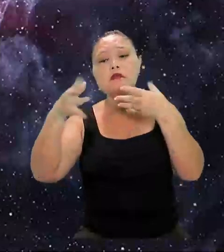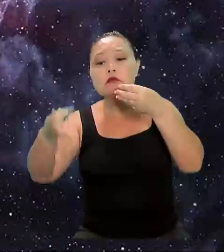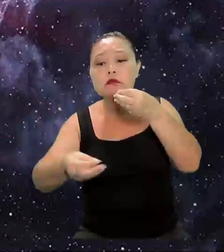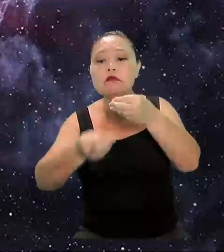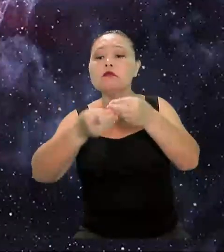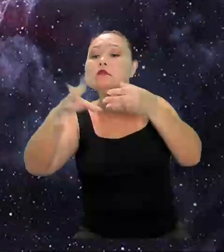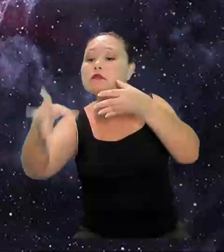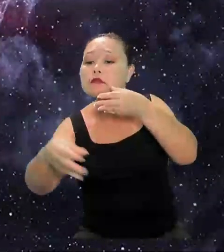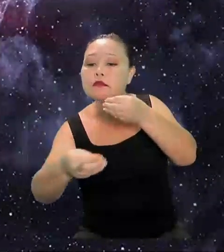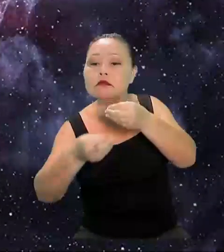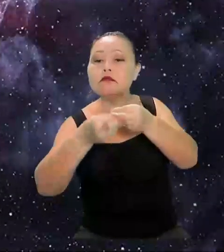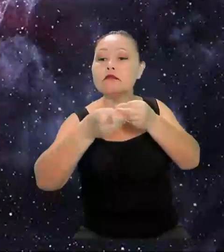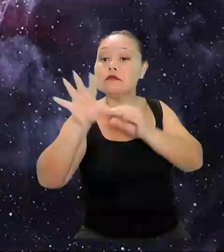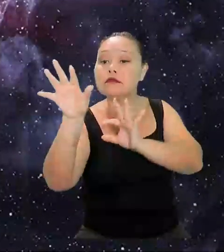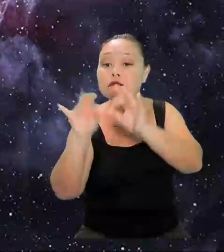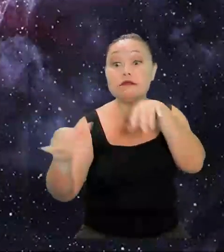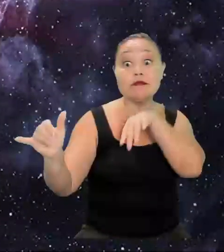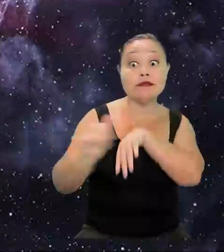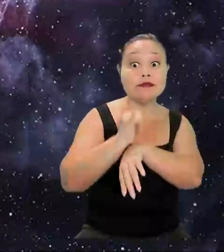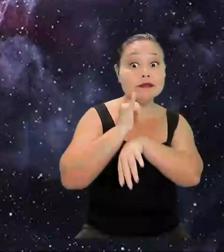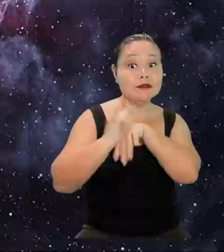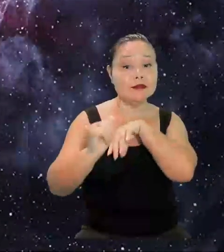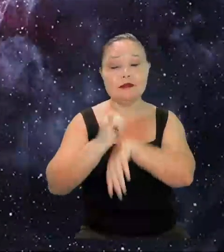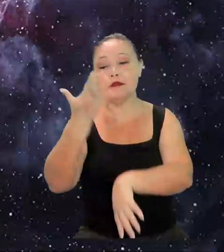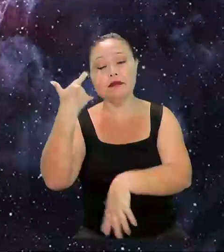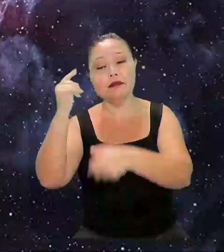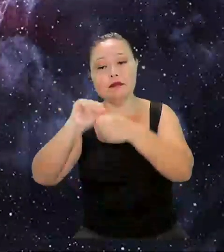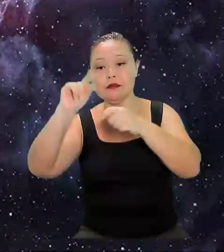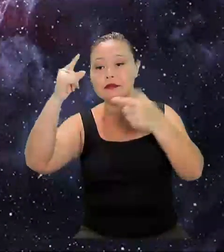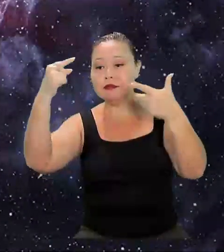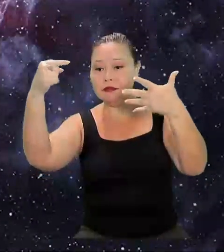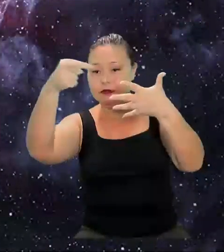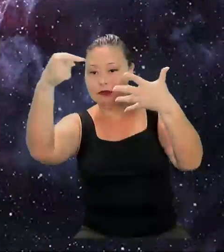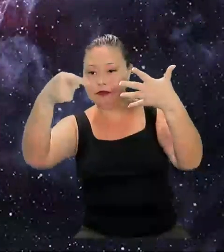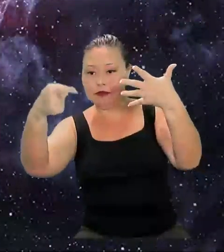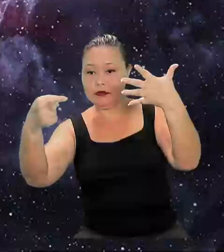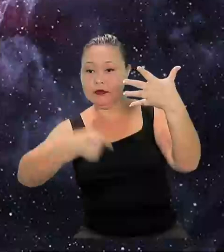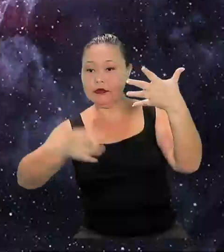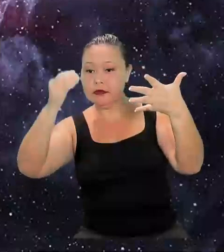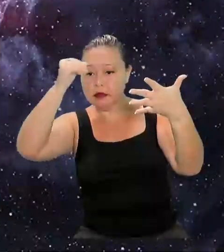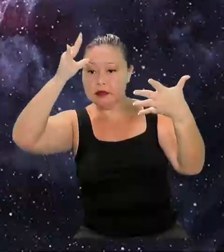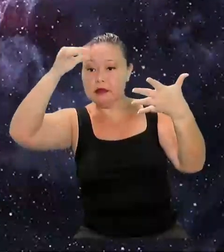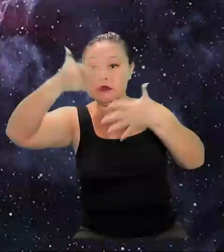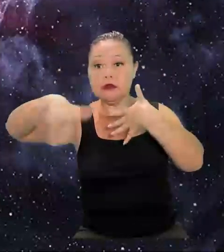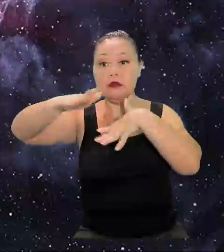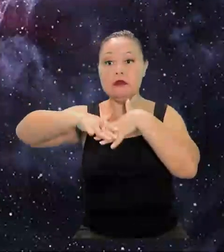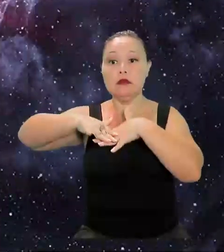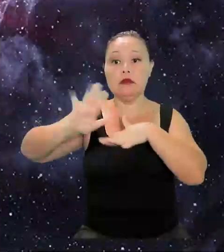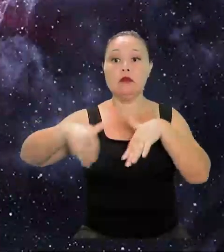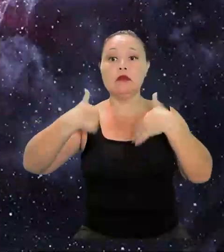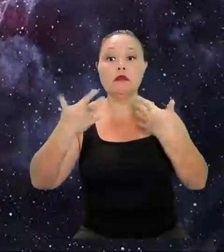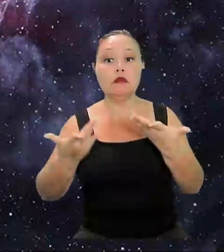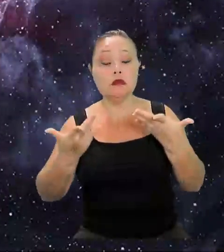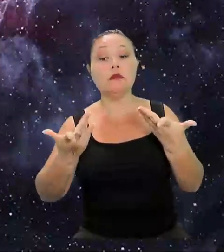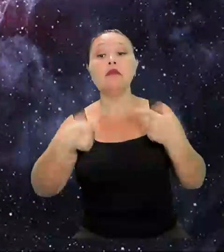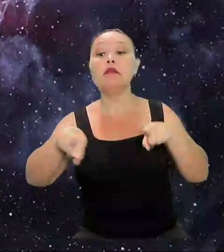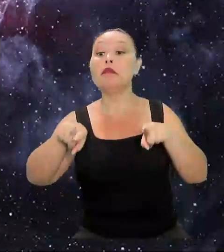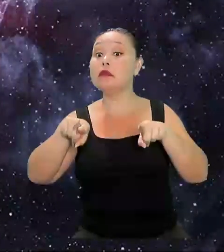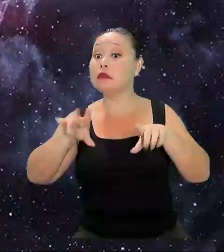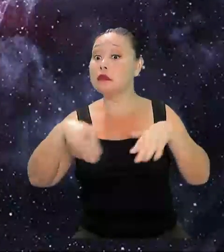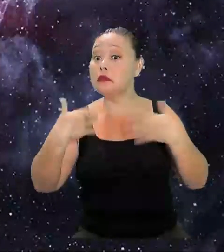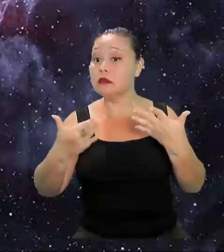agregando um pouquinho mais de estratégias, né? Vamos rever alguns tópicos de conhecimentos matemáticos aí,